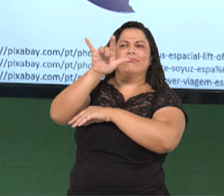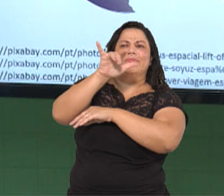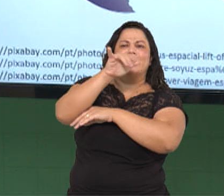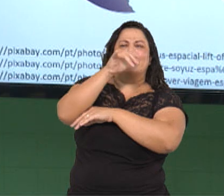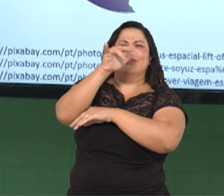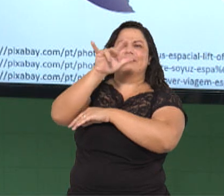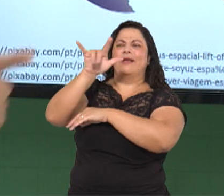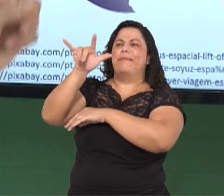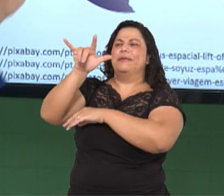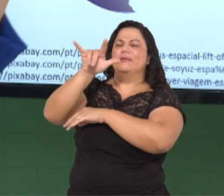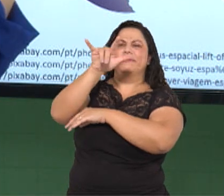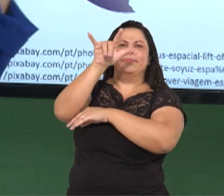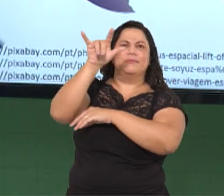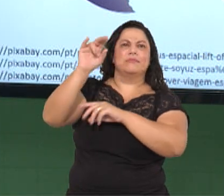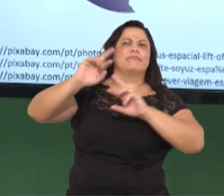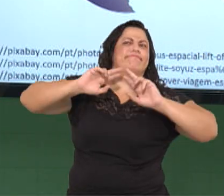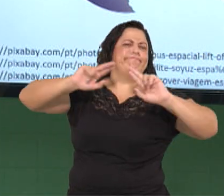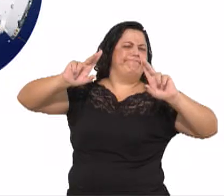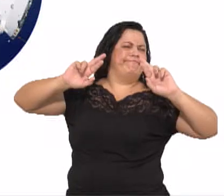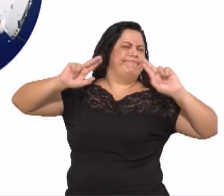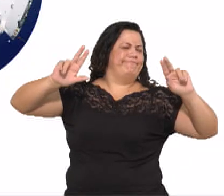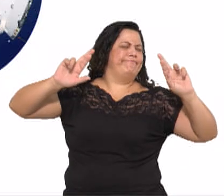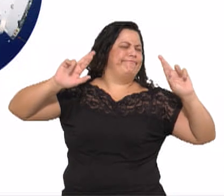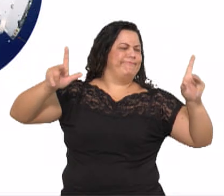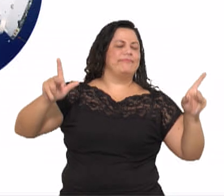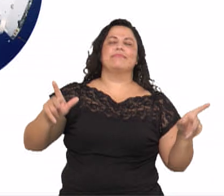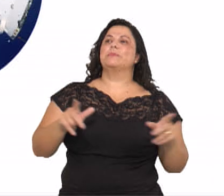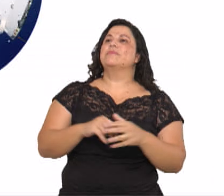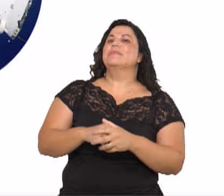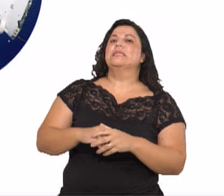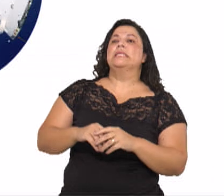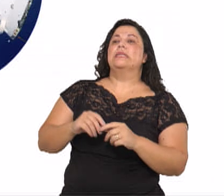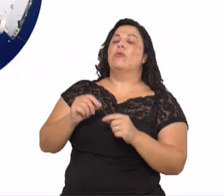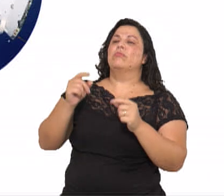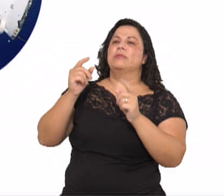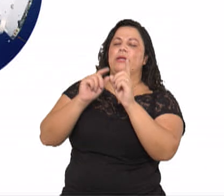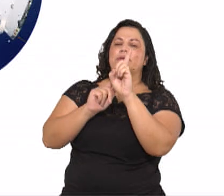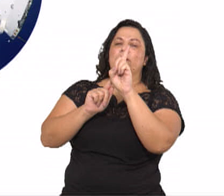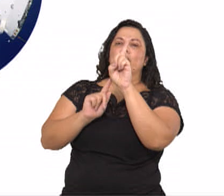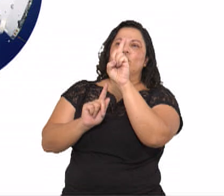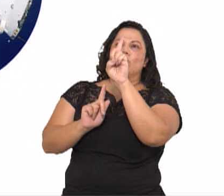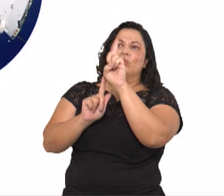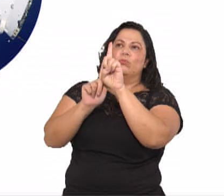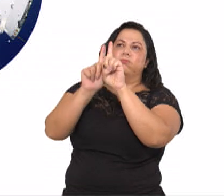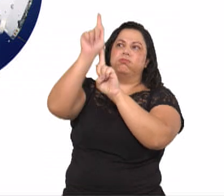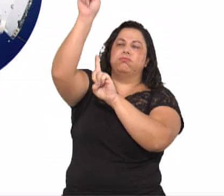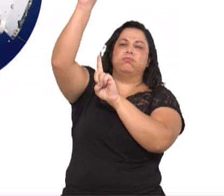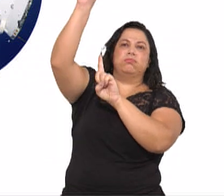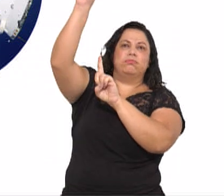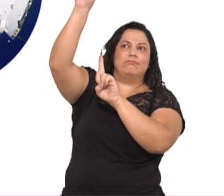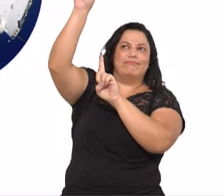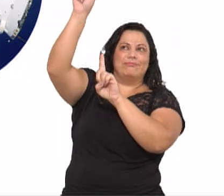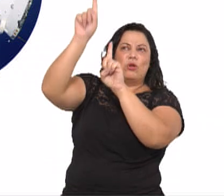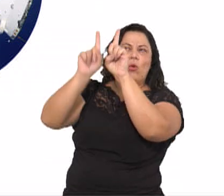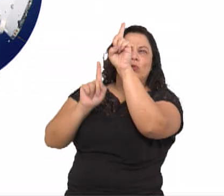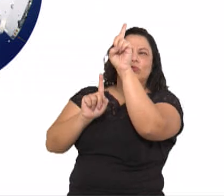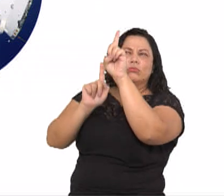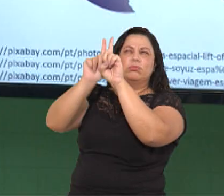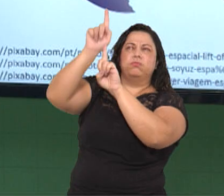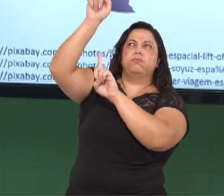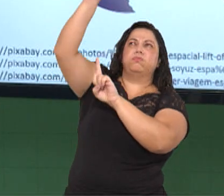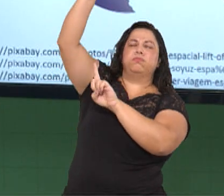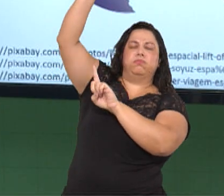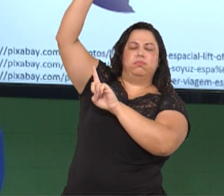de informações. Então o homem envia ao espaço foguetes tripulados para que esses